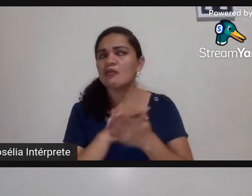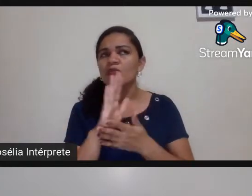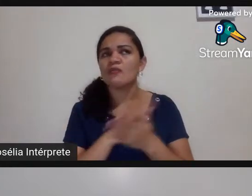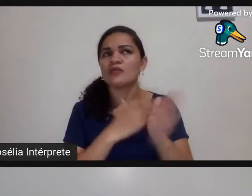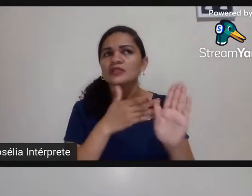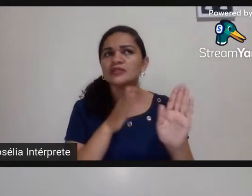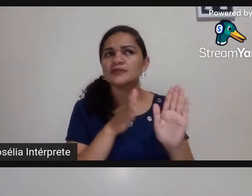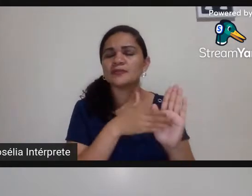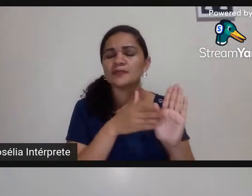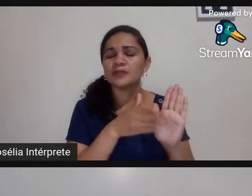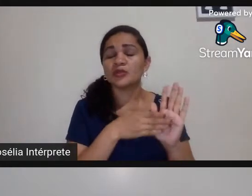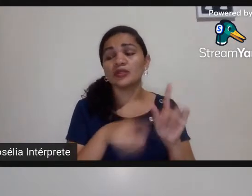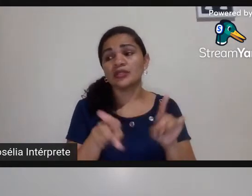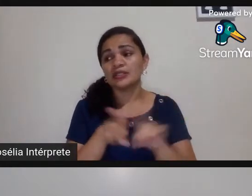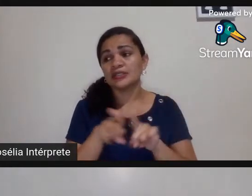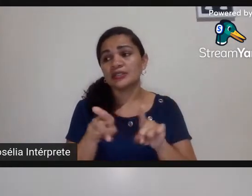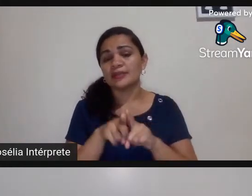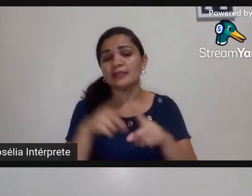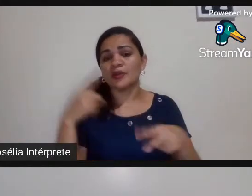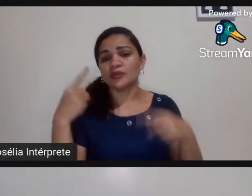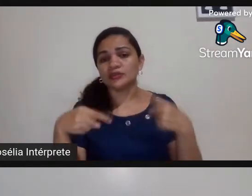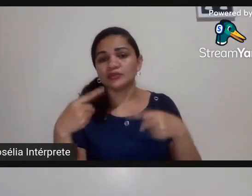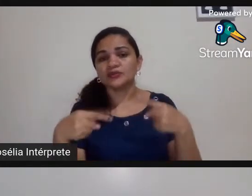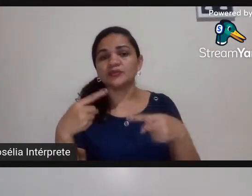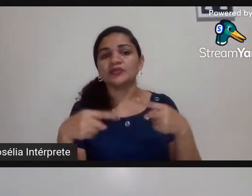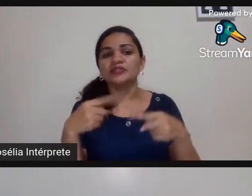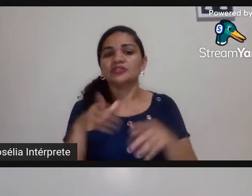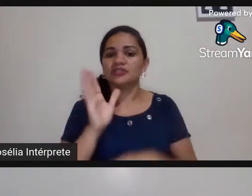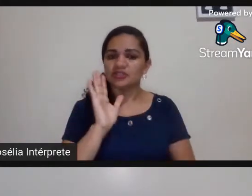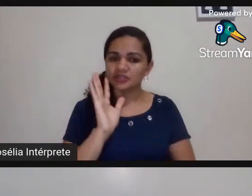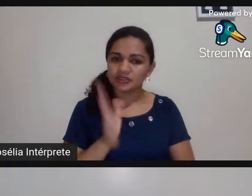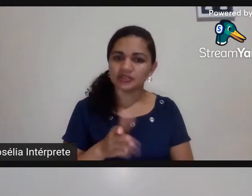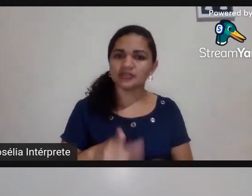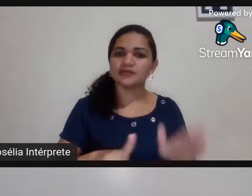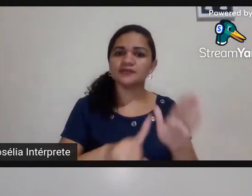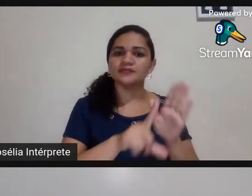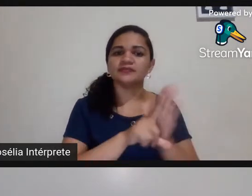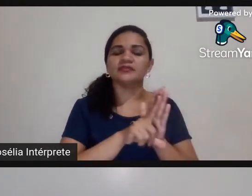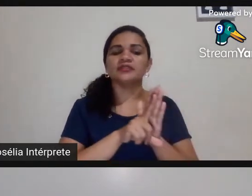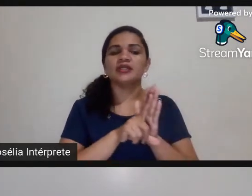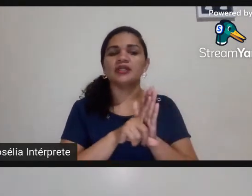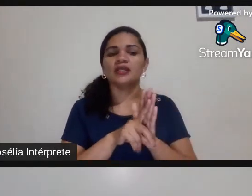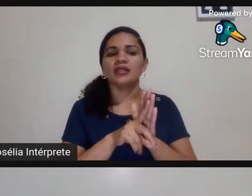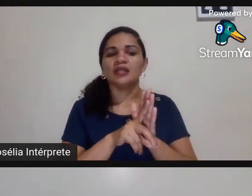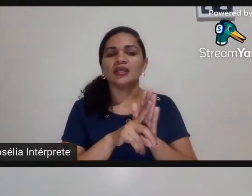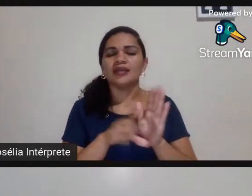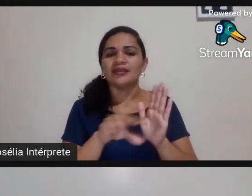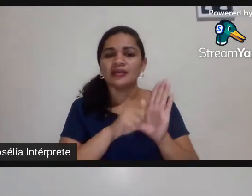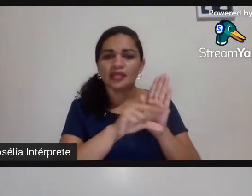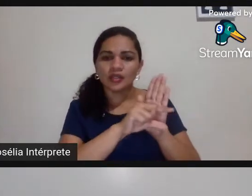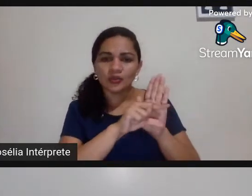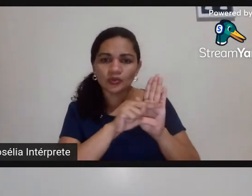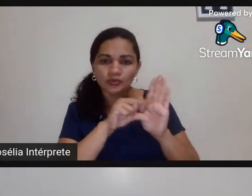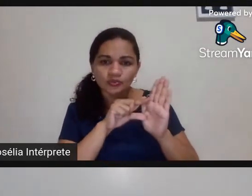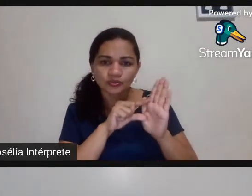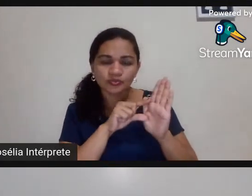algumas políticas que realmente já foram implementadas e que às vezes a gente vê nos produtos como por exemplo